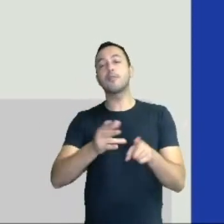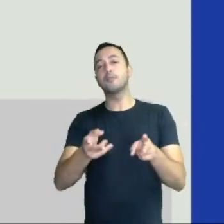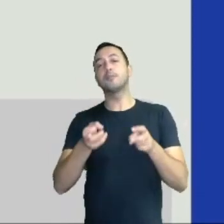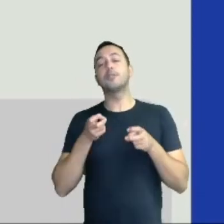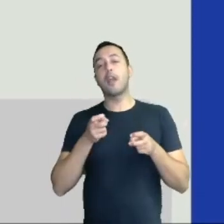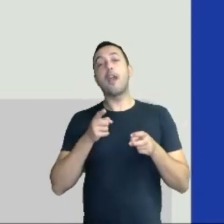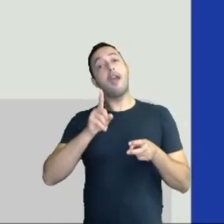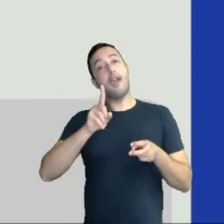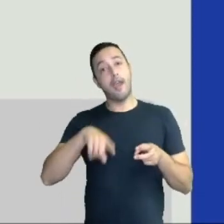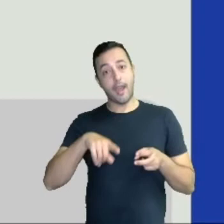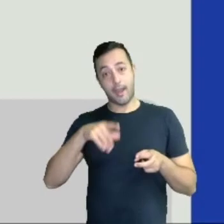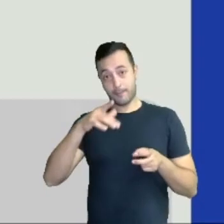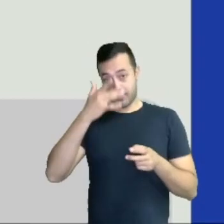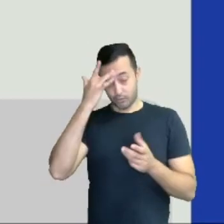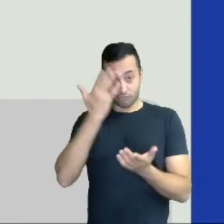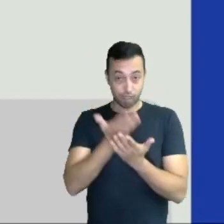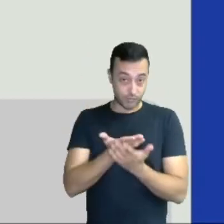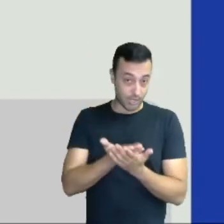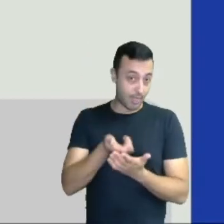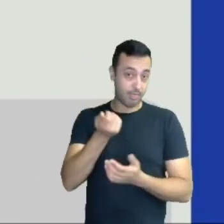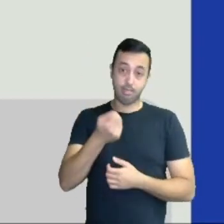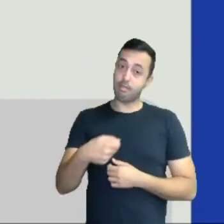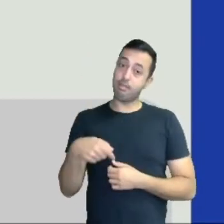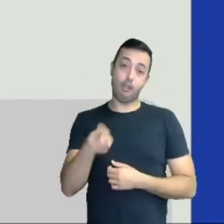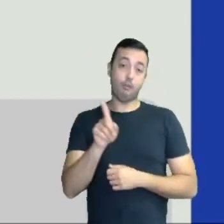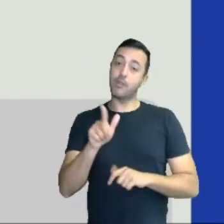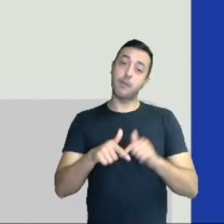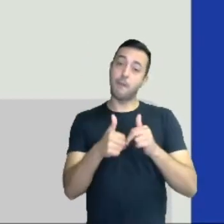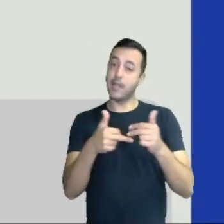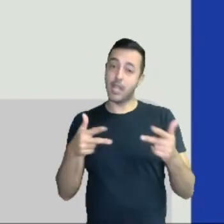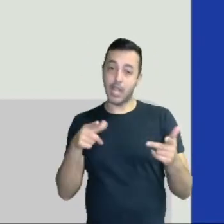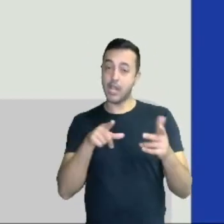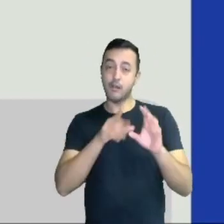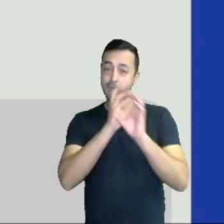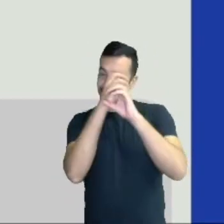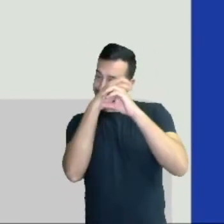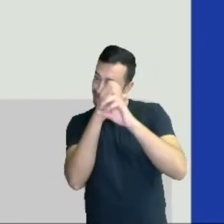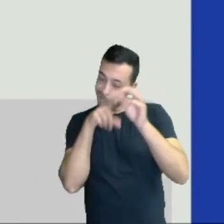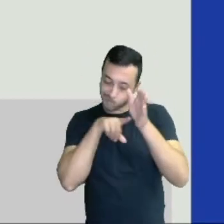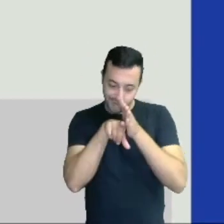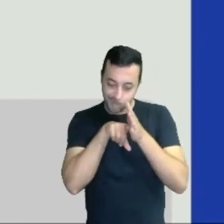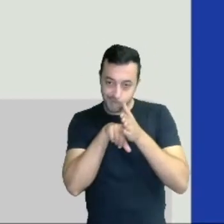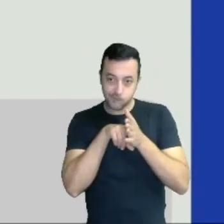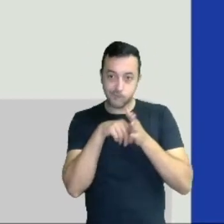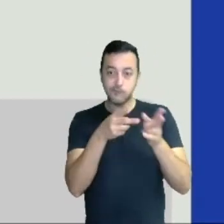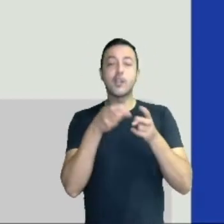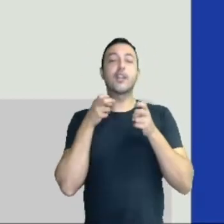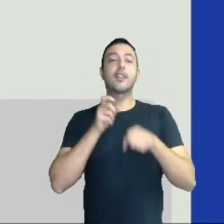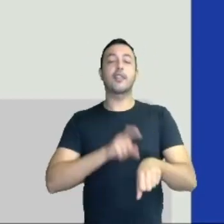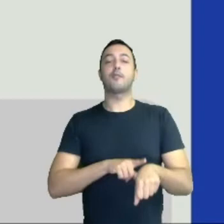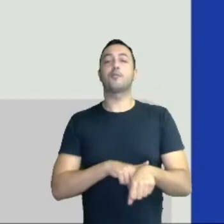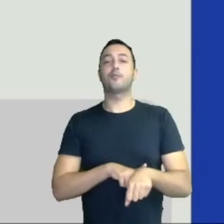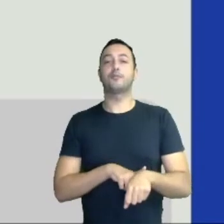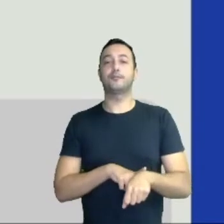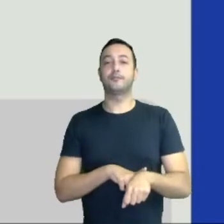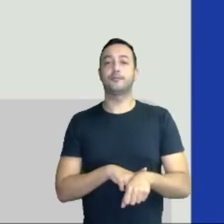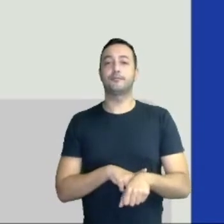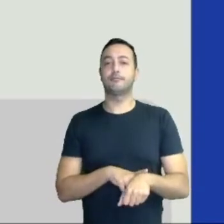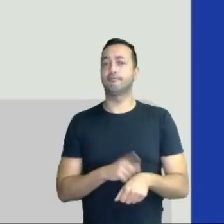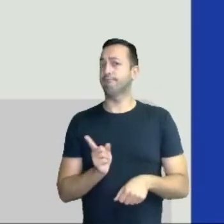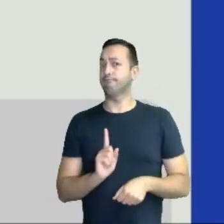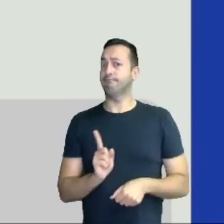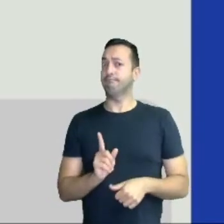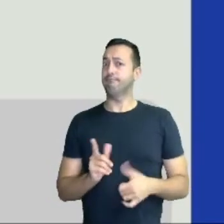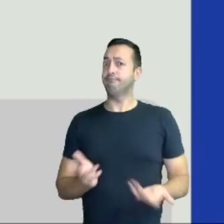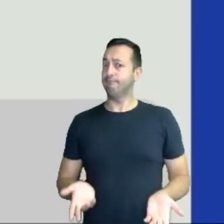que não precisam usar os dados dos equipamentos meteorológicos para prever o tempo? Acho que